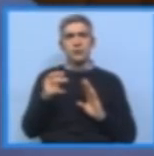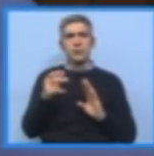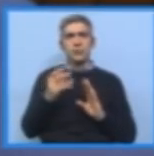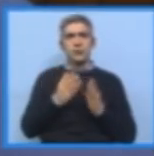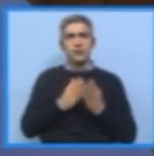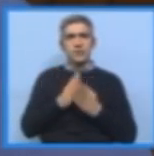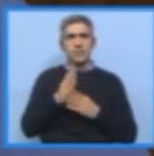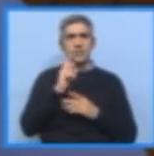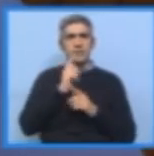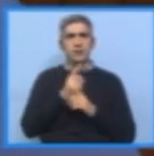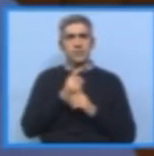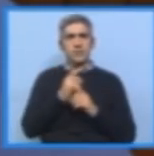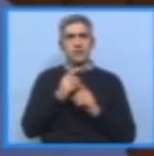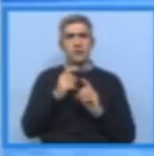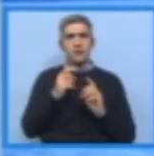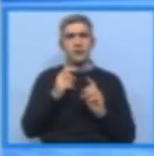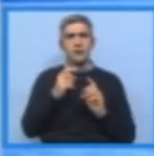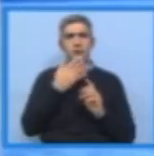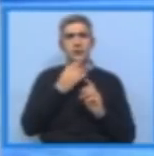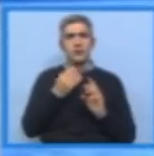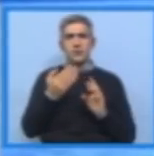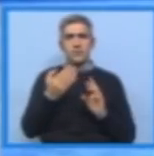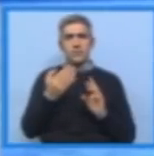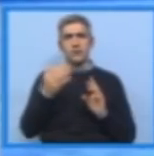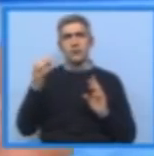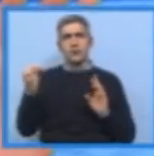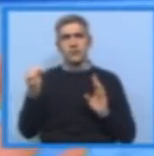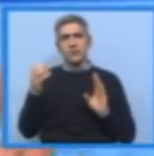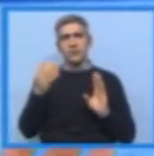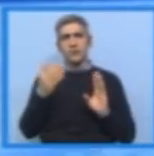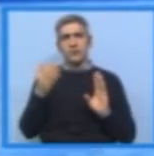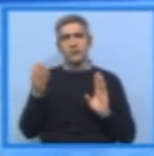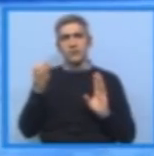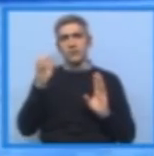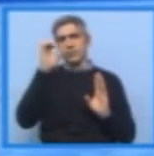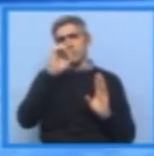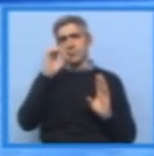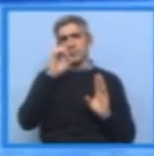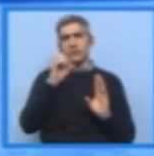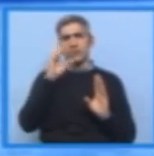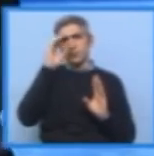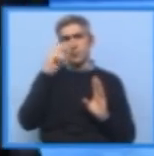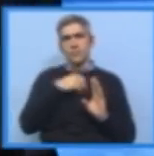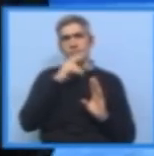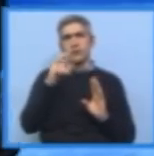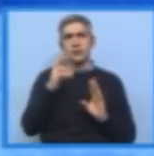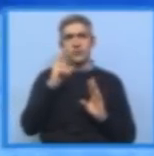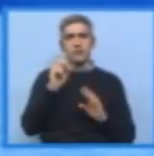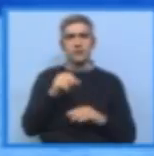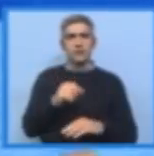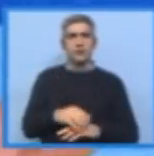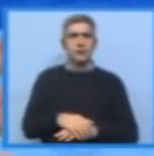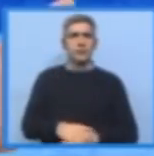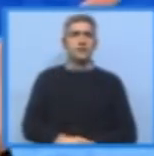se continuarmos com o mesmo, em vez de celebrar o Natal 7, vamos celebrar o 8 de janeiro. Espero. Não sei se lá vou chegar, mas ainda